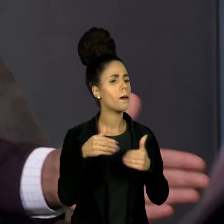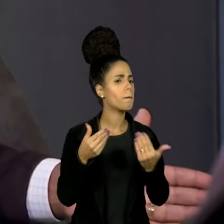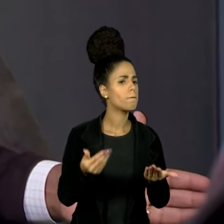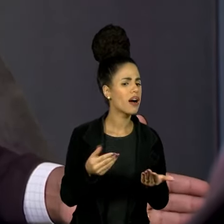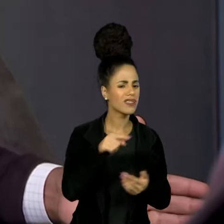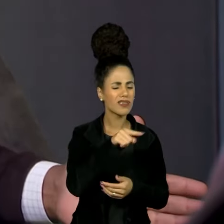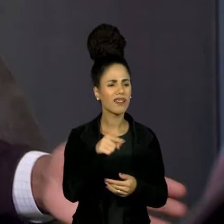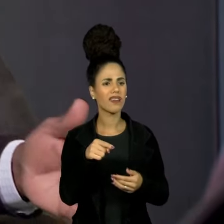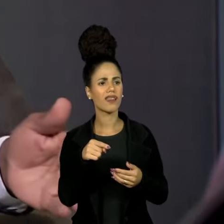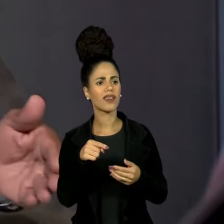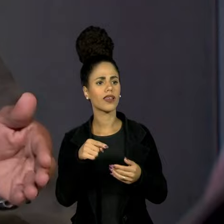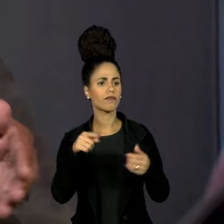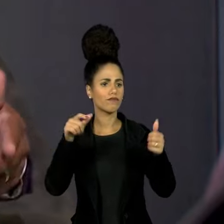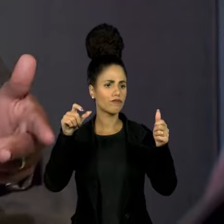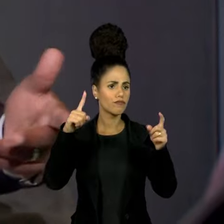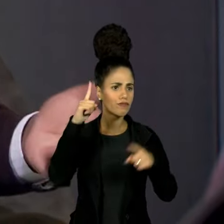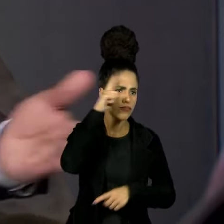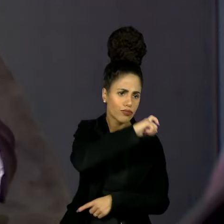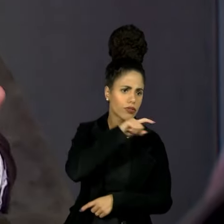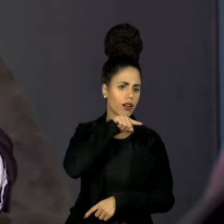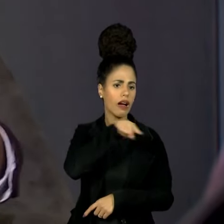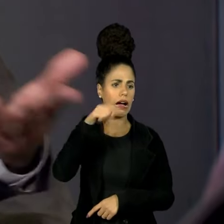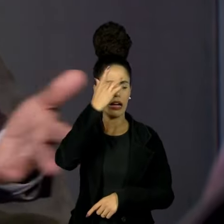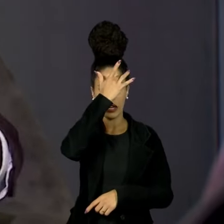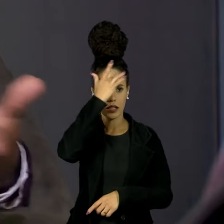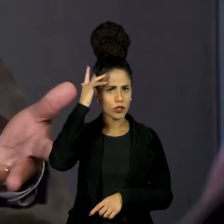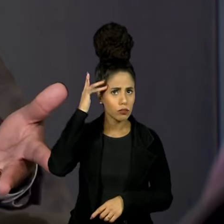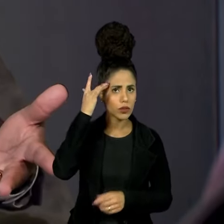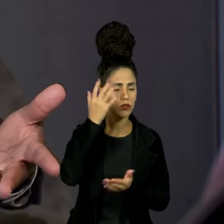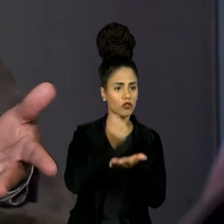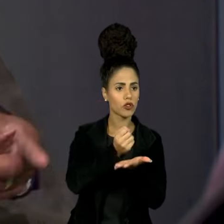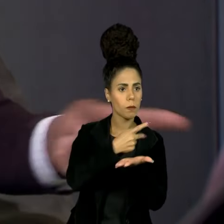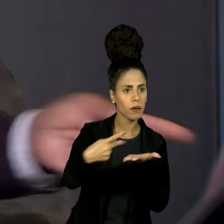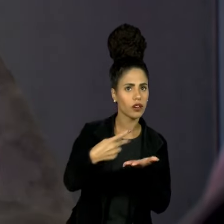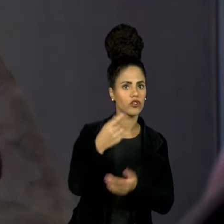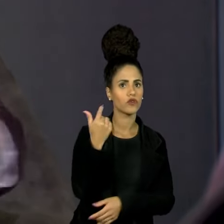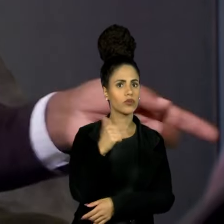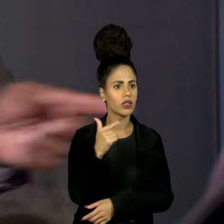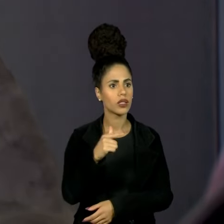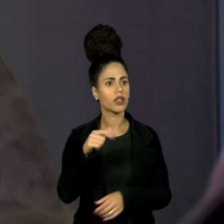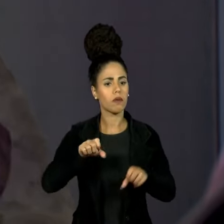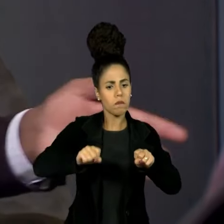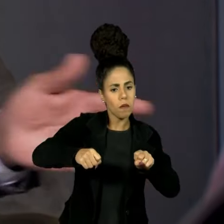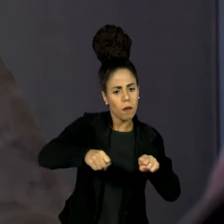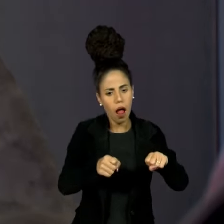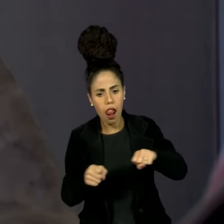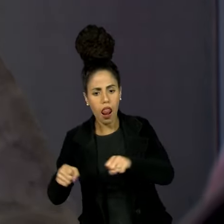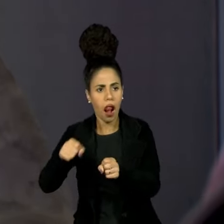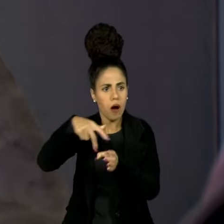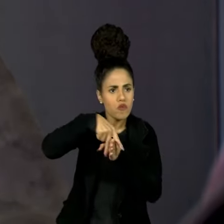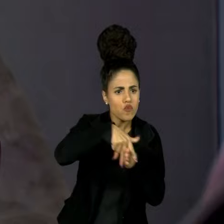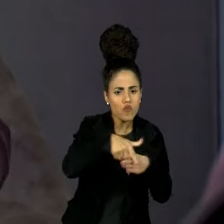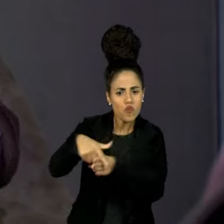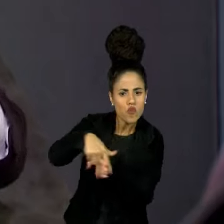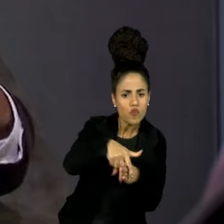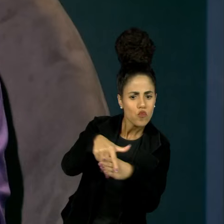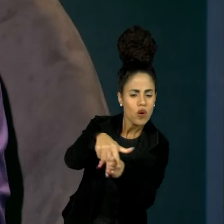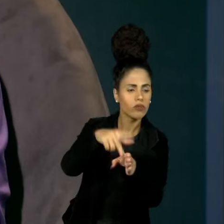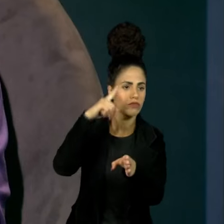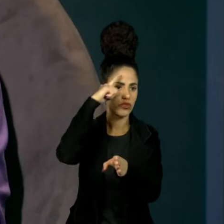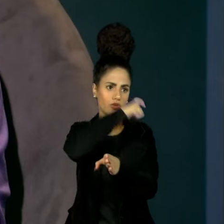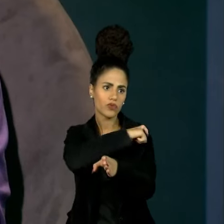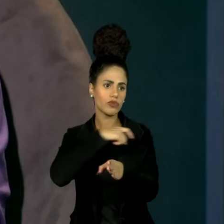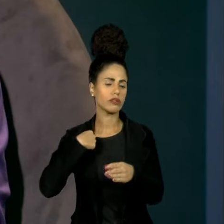é prejudicial, porque, né, esse pessoal de aplicativo, sobretudo os motoboys, né, tem que atravessar a cidade para lá e para cá, tem